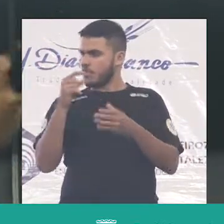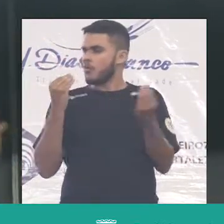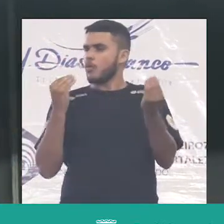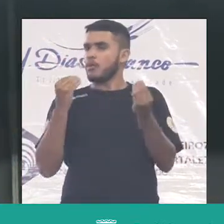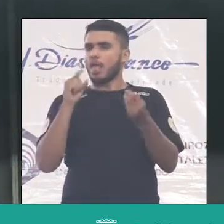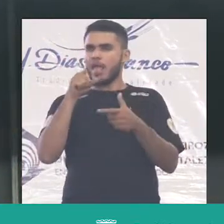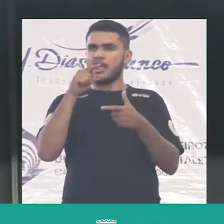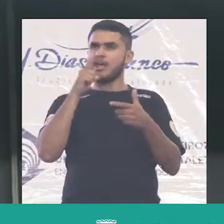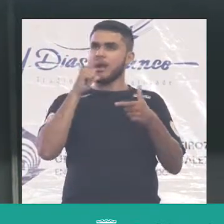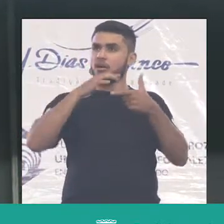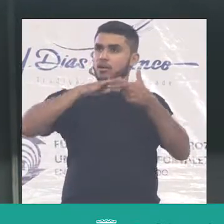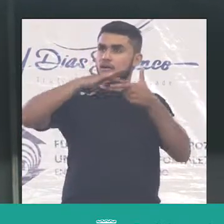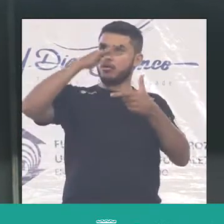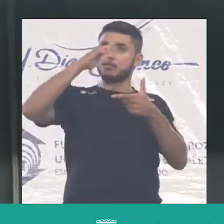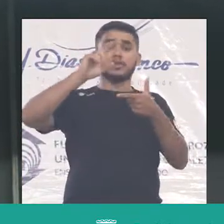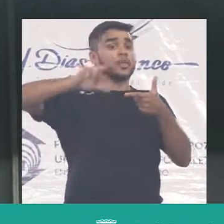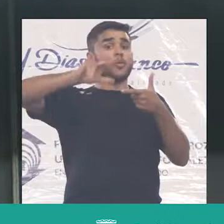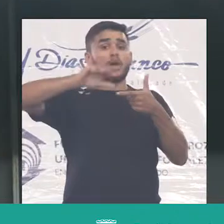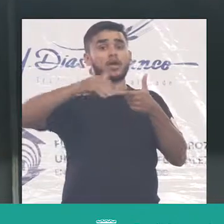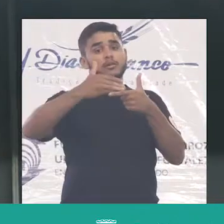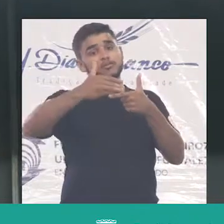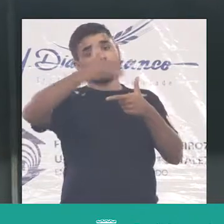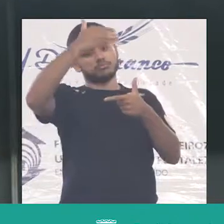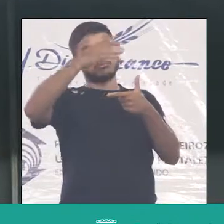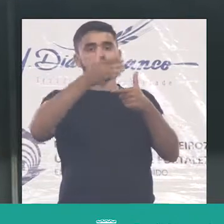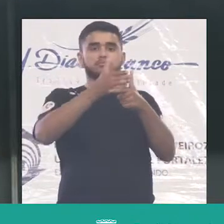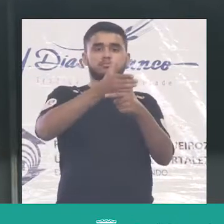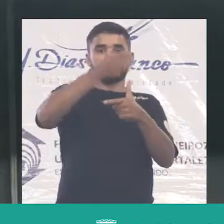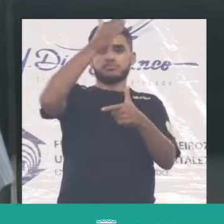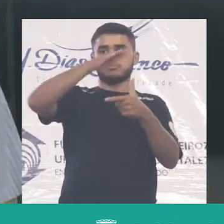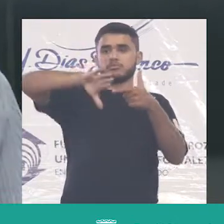cálculo de volume, é uma questão de cálculo de área dessa piscina.